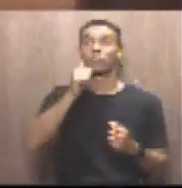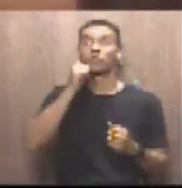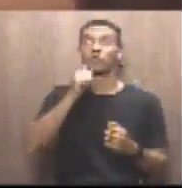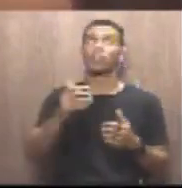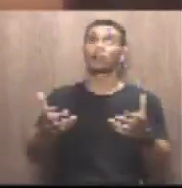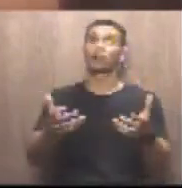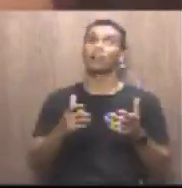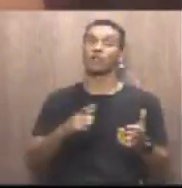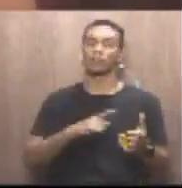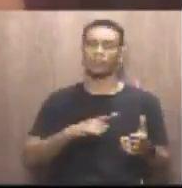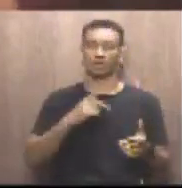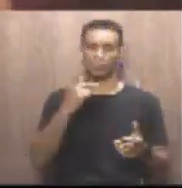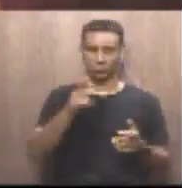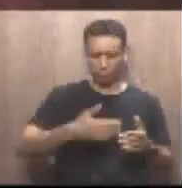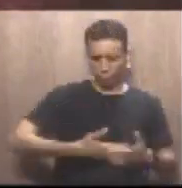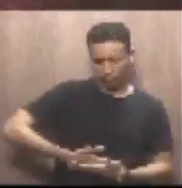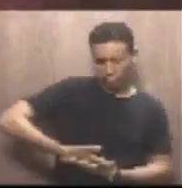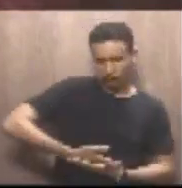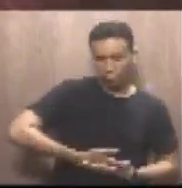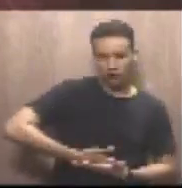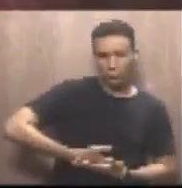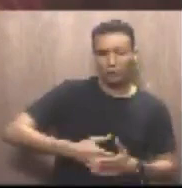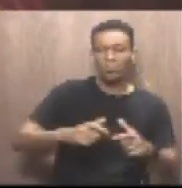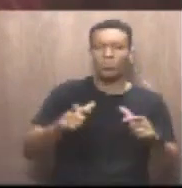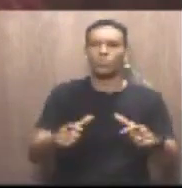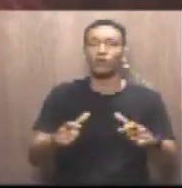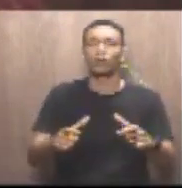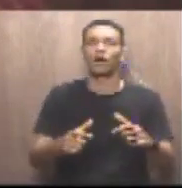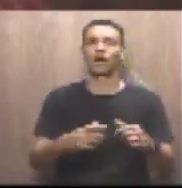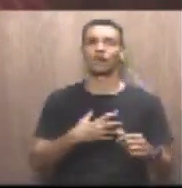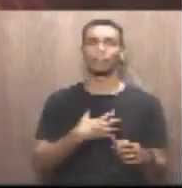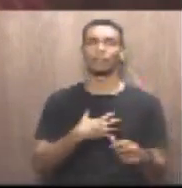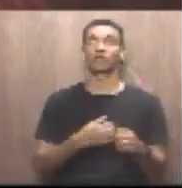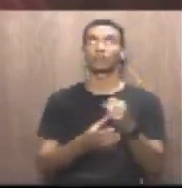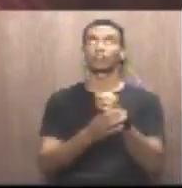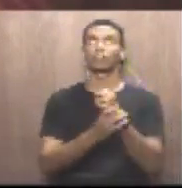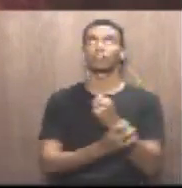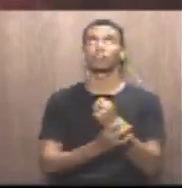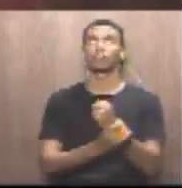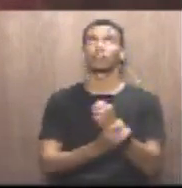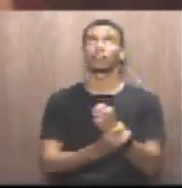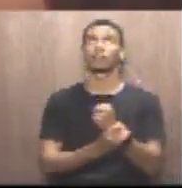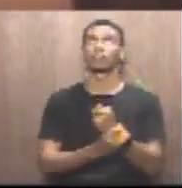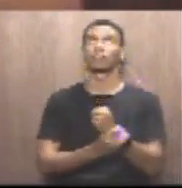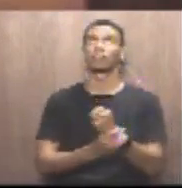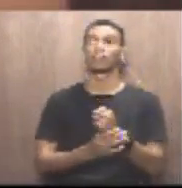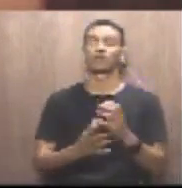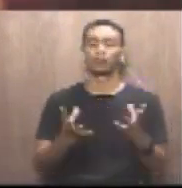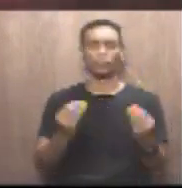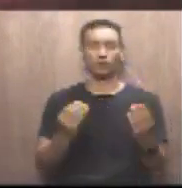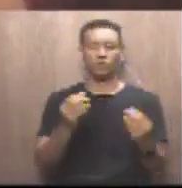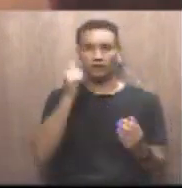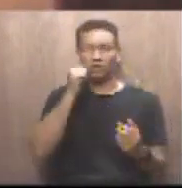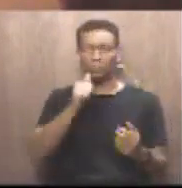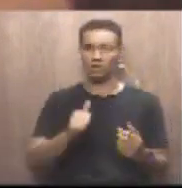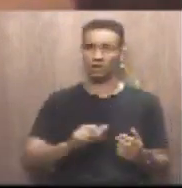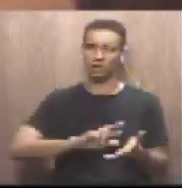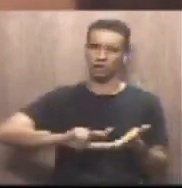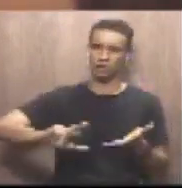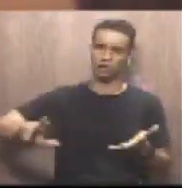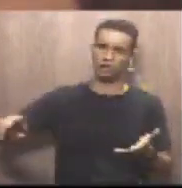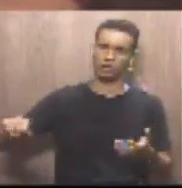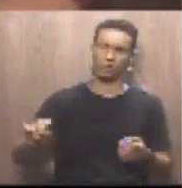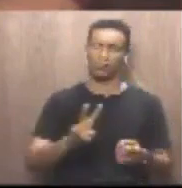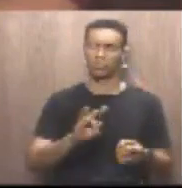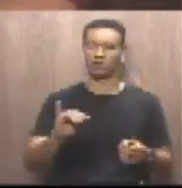quer ter o seu bebê onde ela se sente segura. E muitas mulheres, e a maioria das mulheres, vão